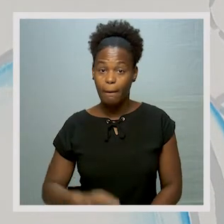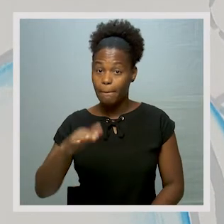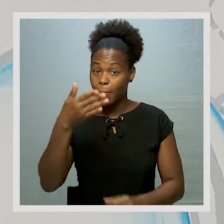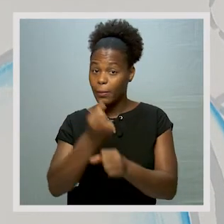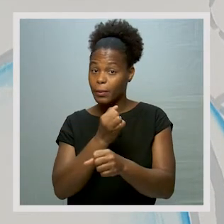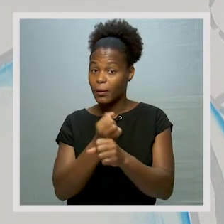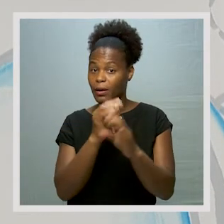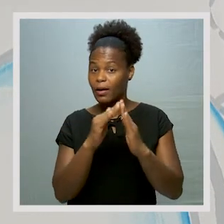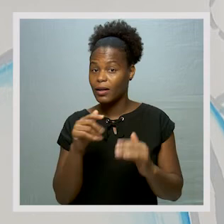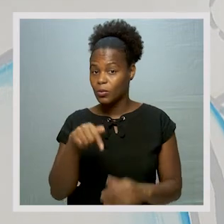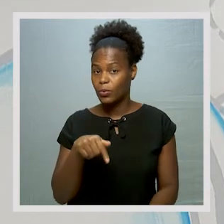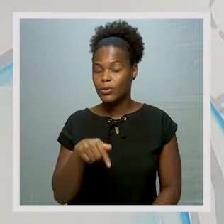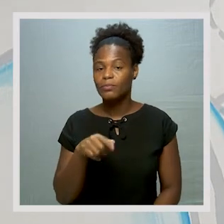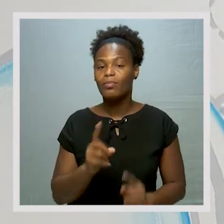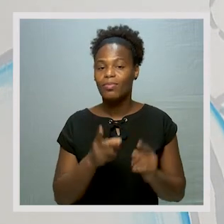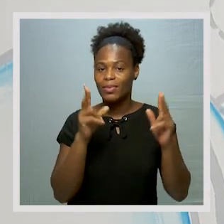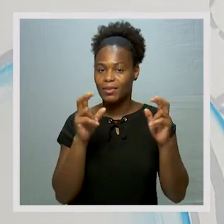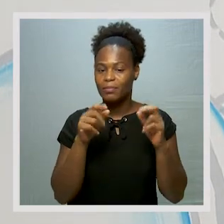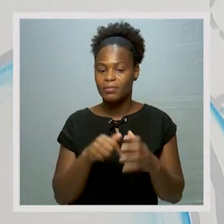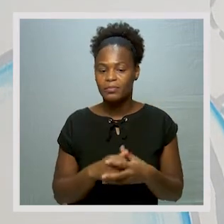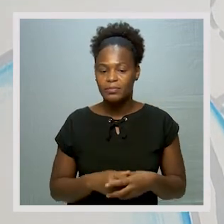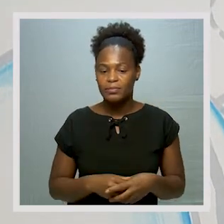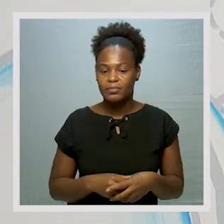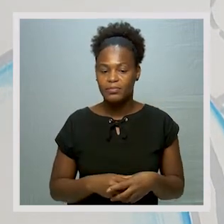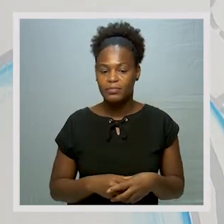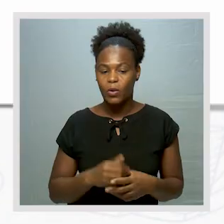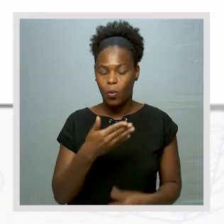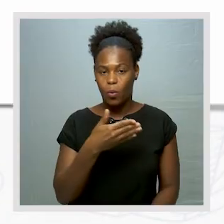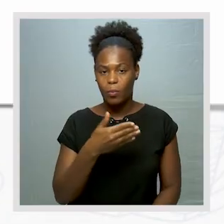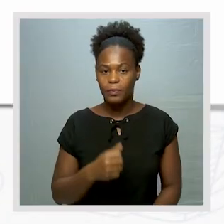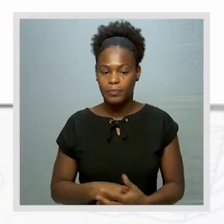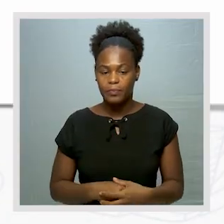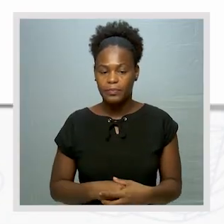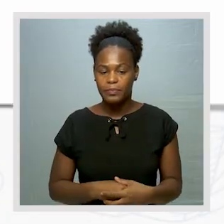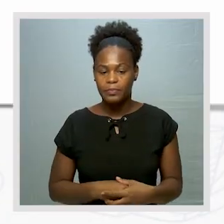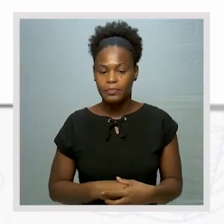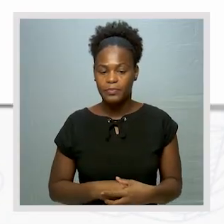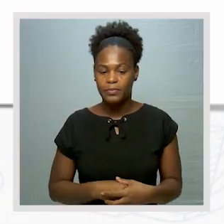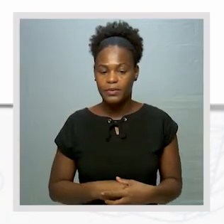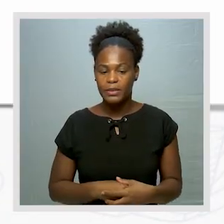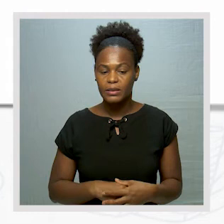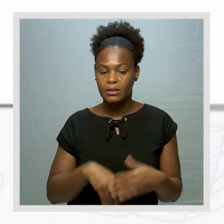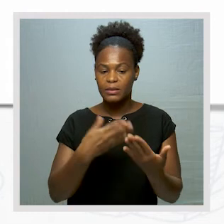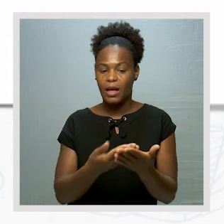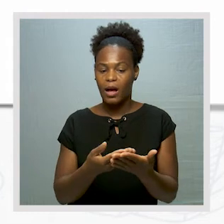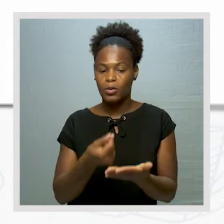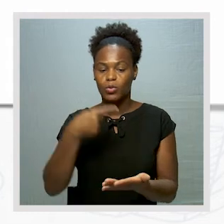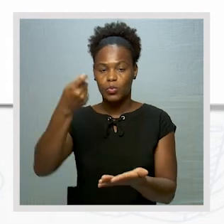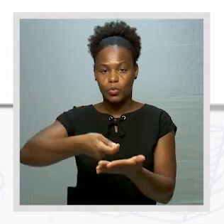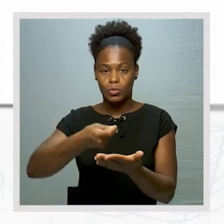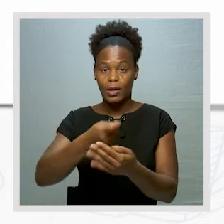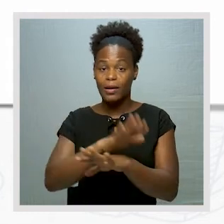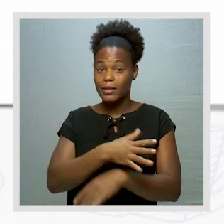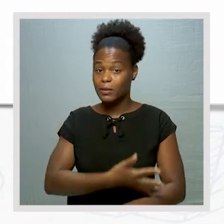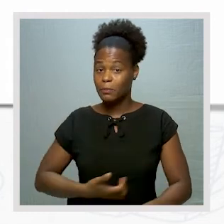O primeiro trabalho de casa de hoje é o seguinte. 1. A atribuição de subsídio